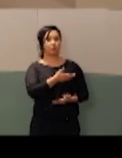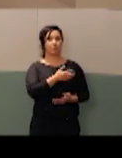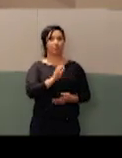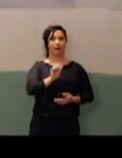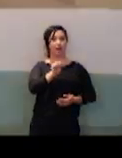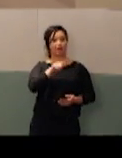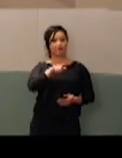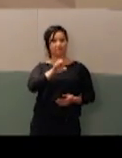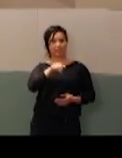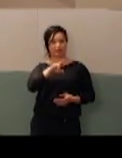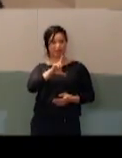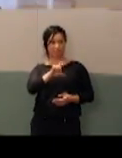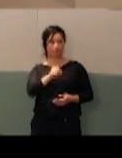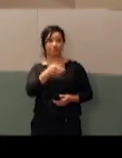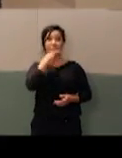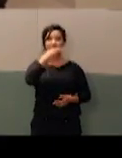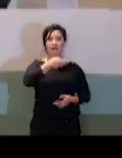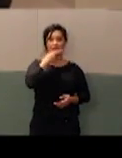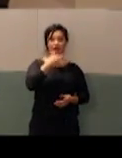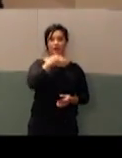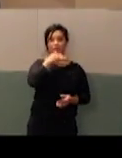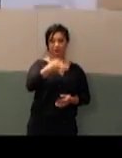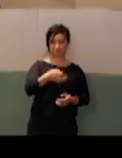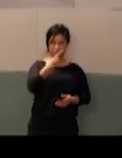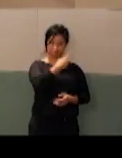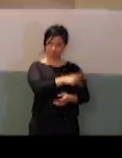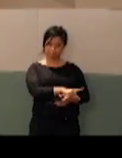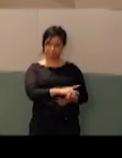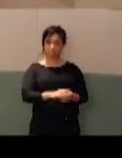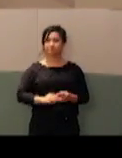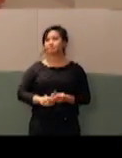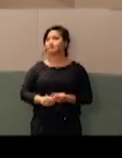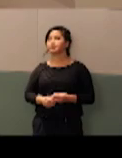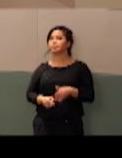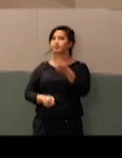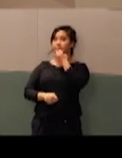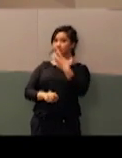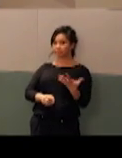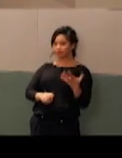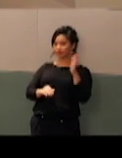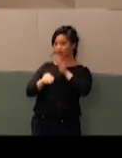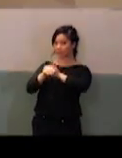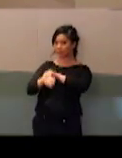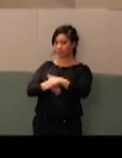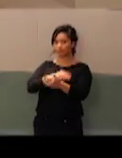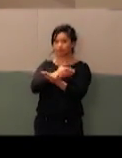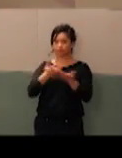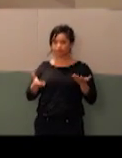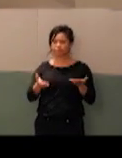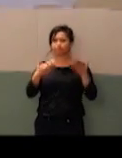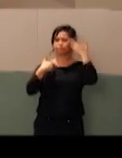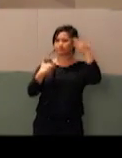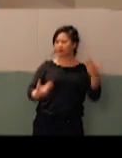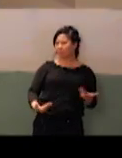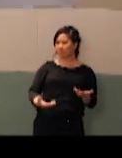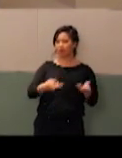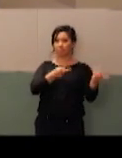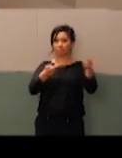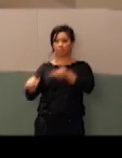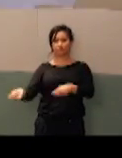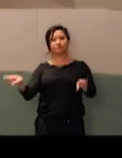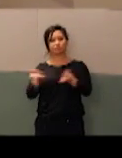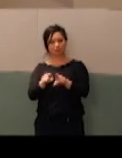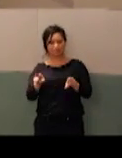Boa noite a todas, boa noite a todos. Quero também agradecer esse convite, participar do debate.